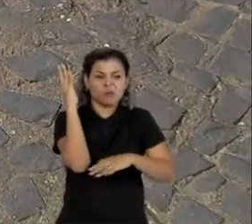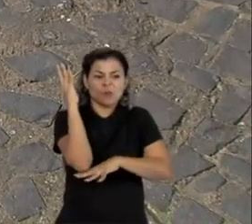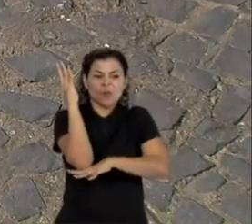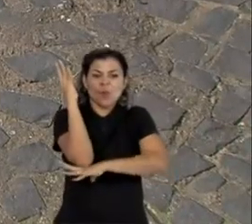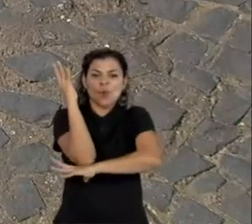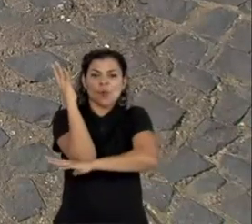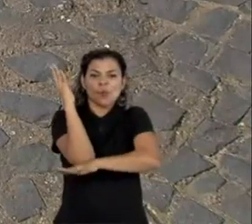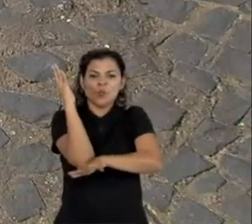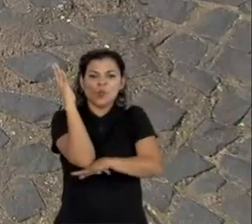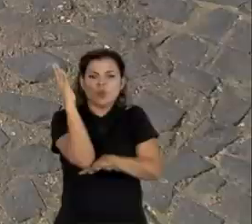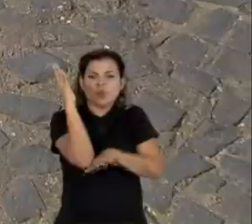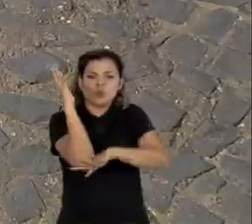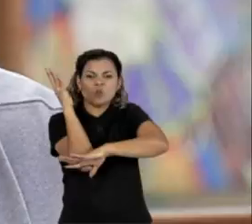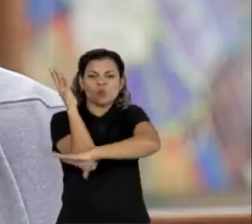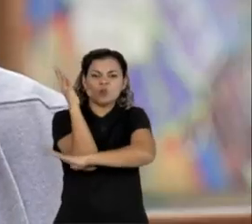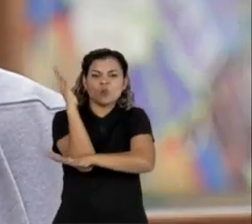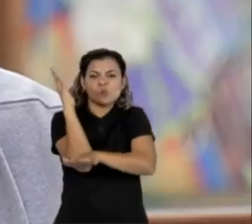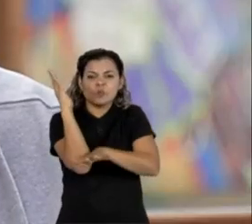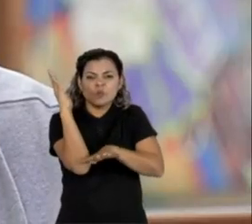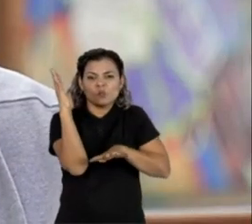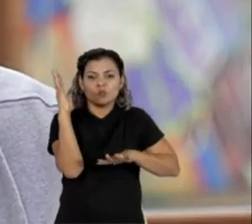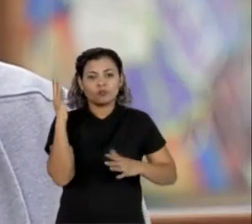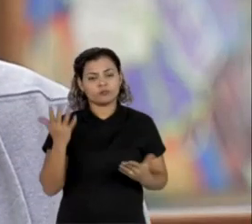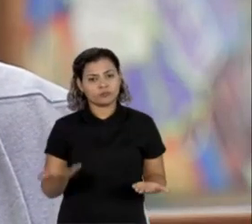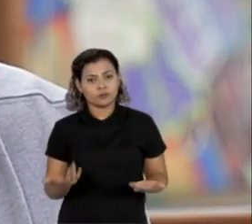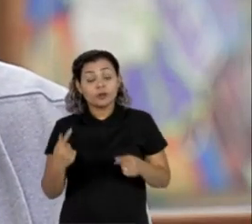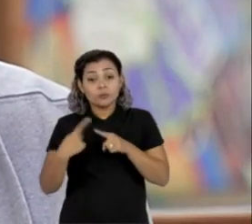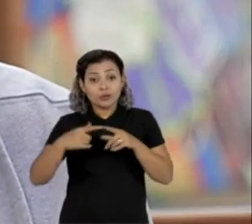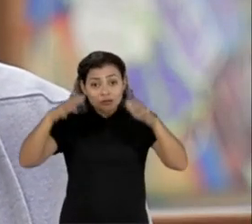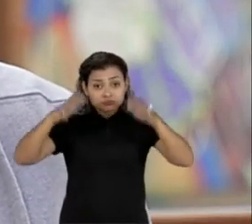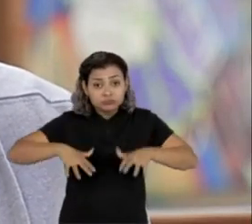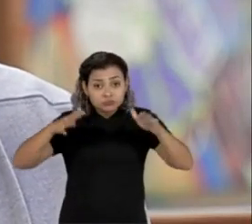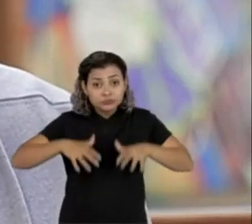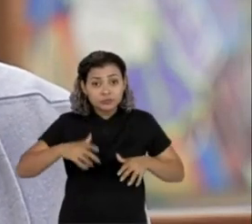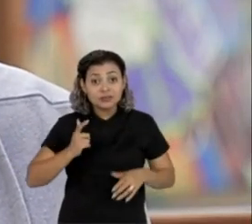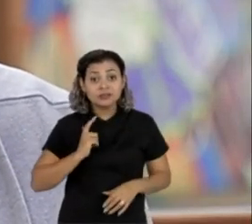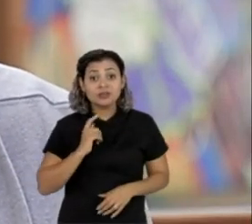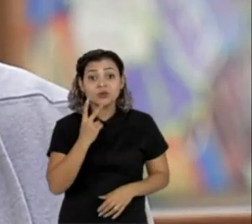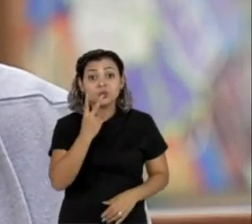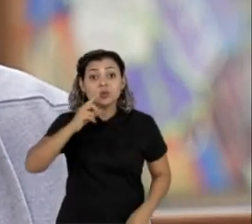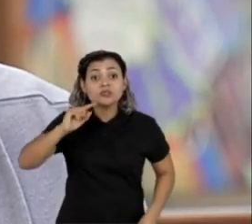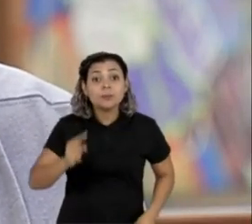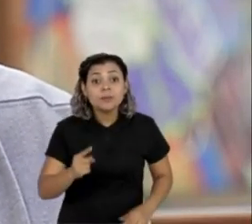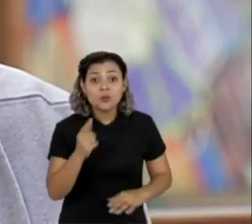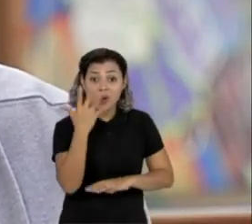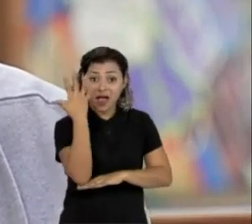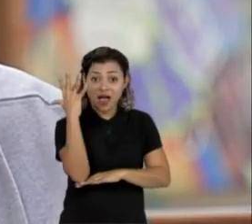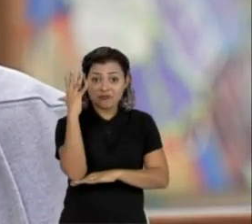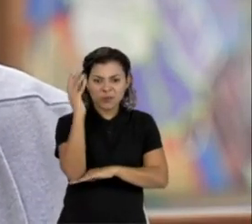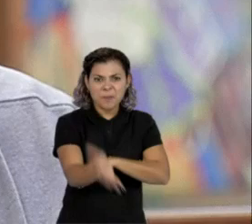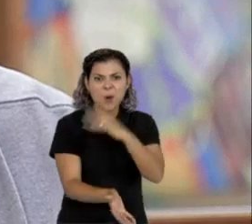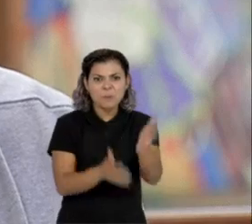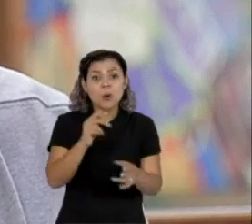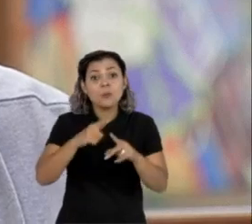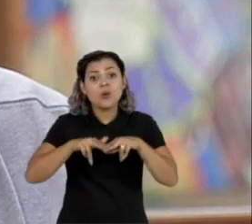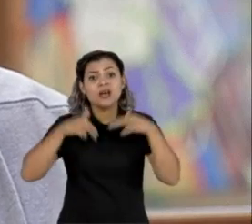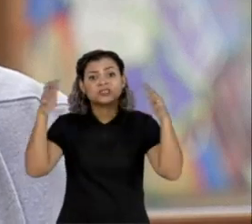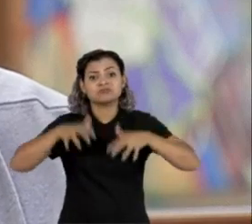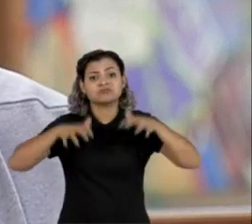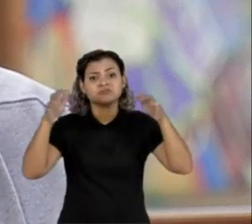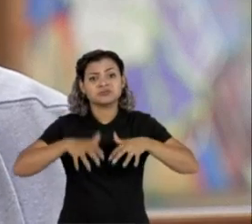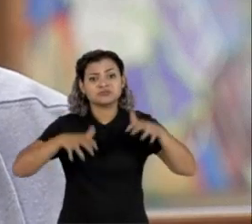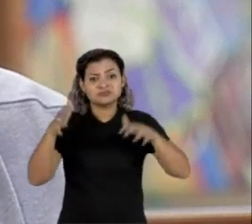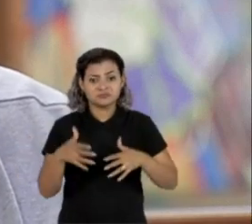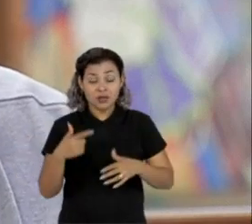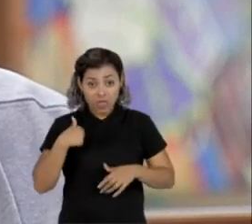abrir um canteiro, né? Nas últimas tempestades, mataram 2.000 árvores, caíram, 2.000. Quando eu fiz